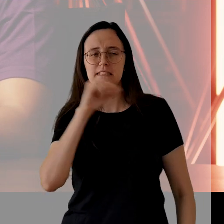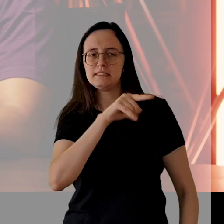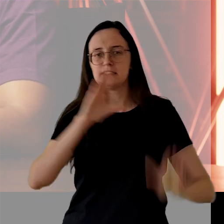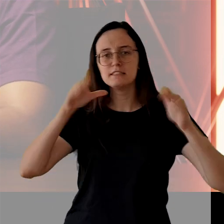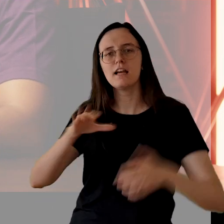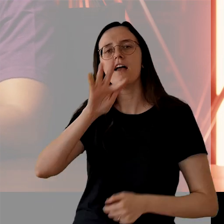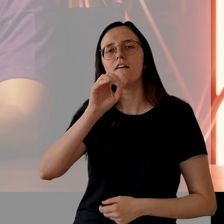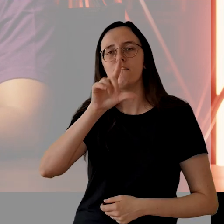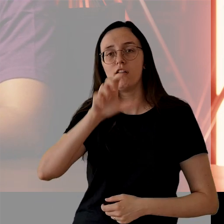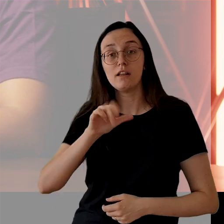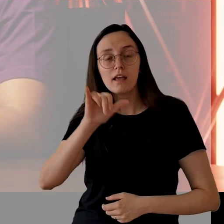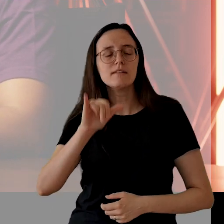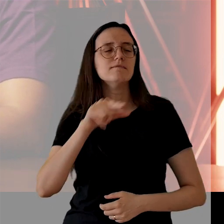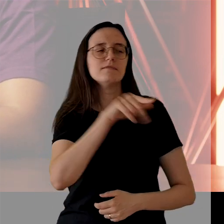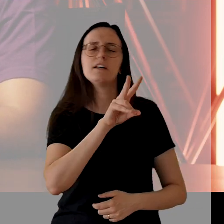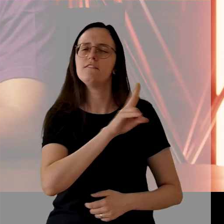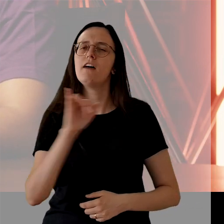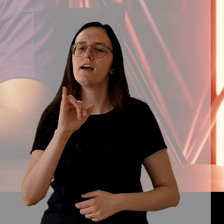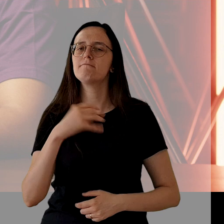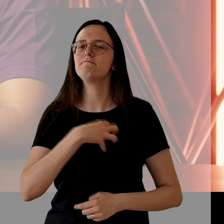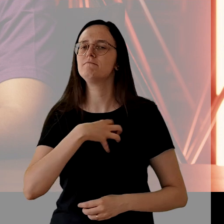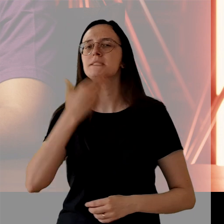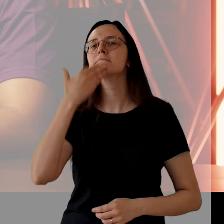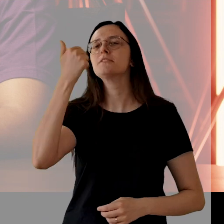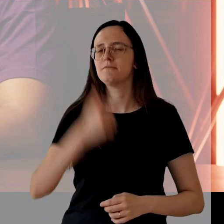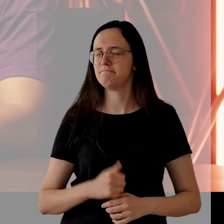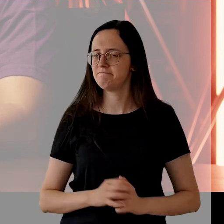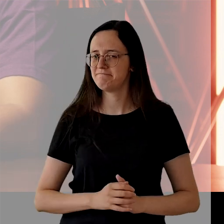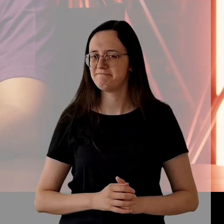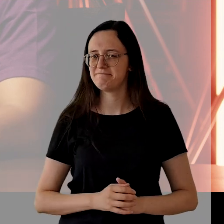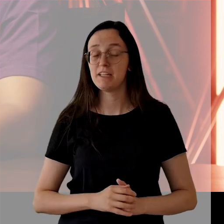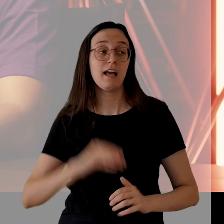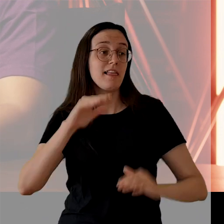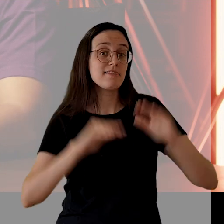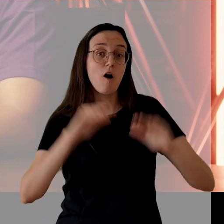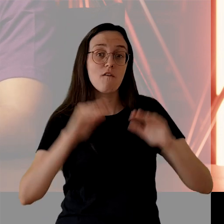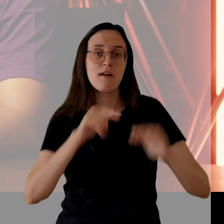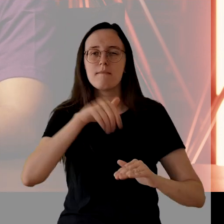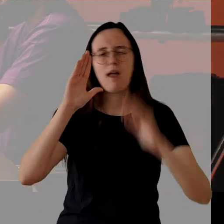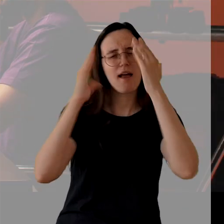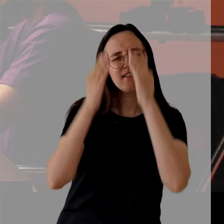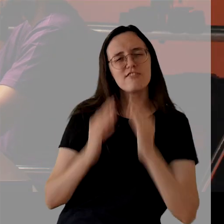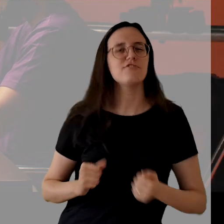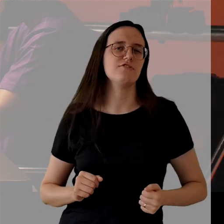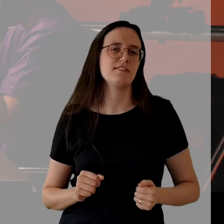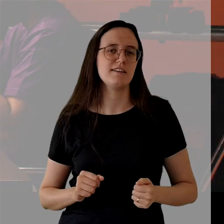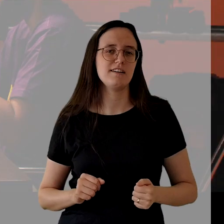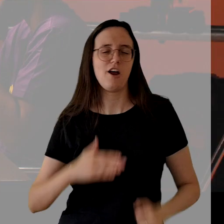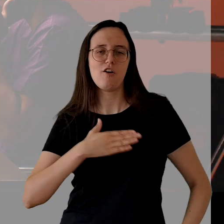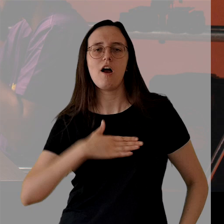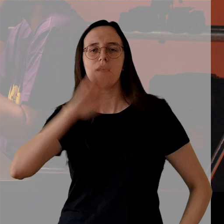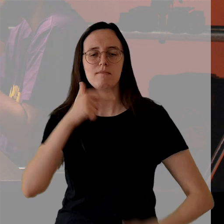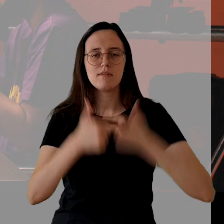de Foley, você vai se dar bem. E talvez se fosse uma pessoa mais analítica, que gosta de trabalhar